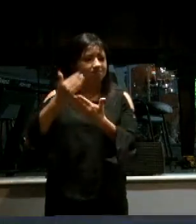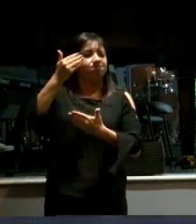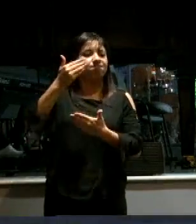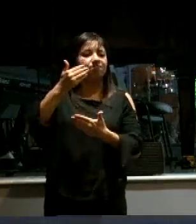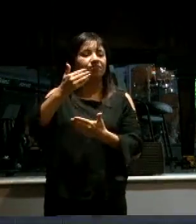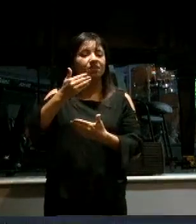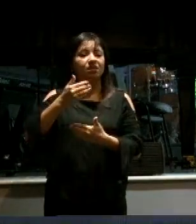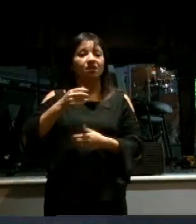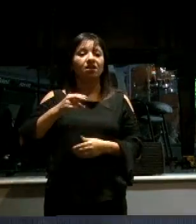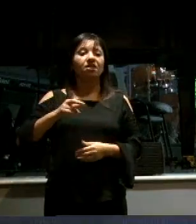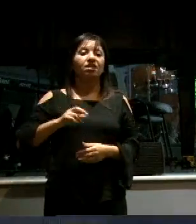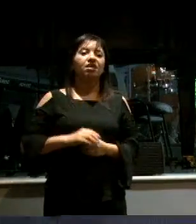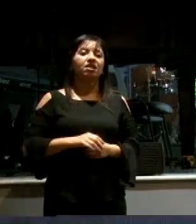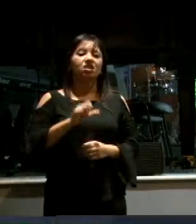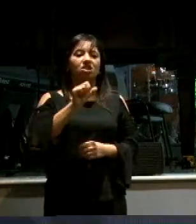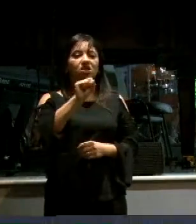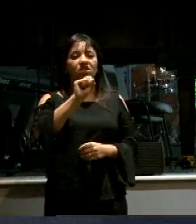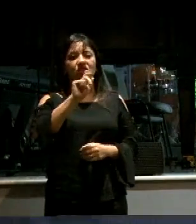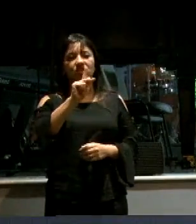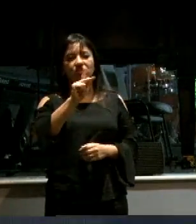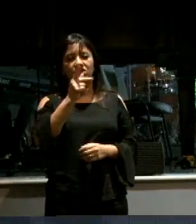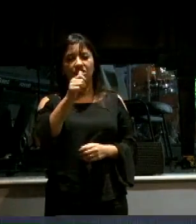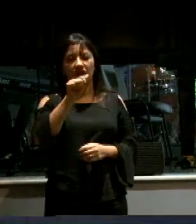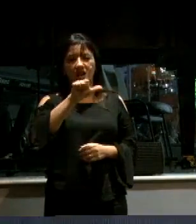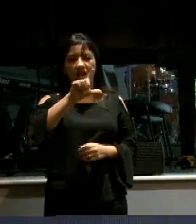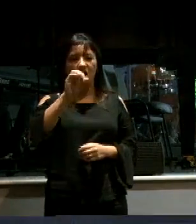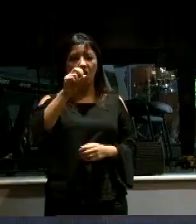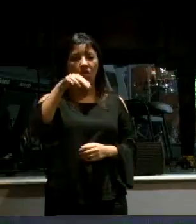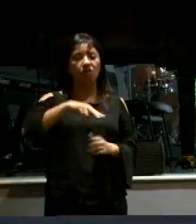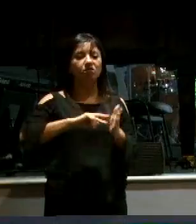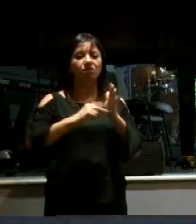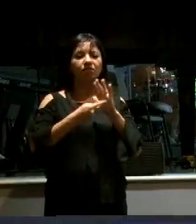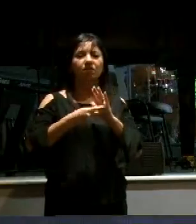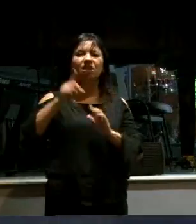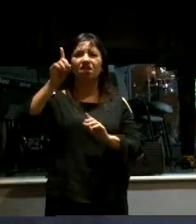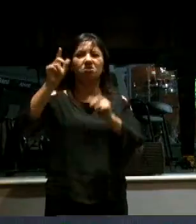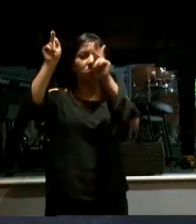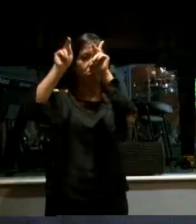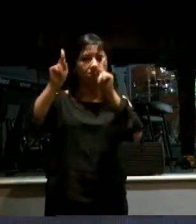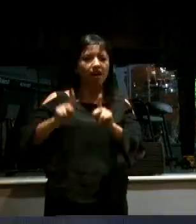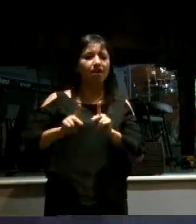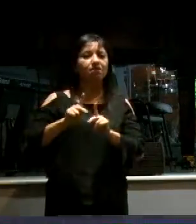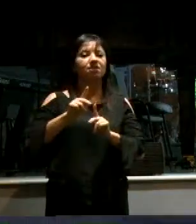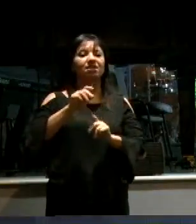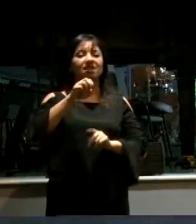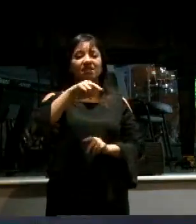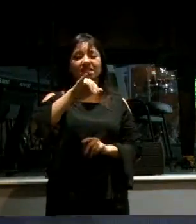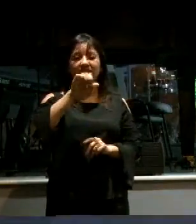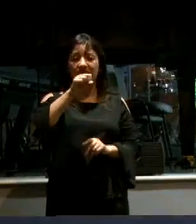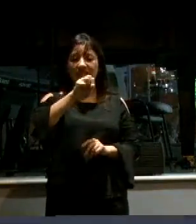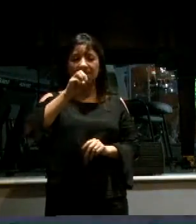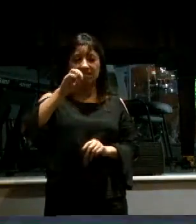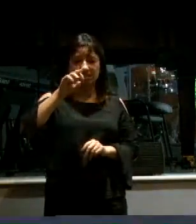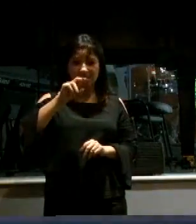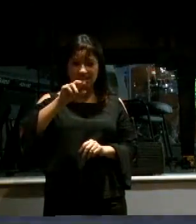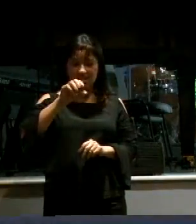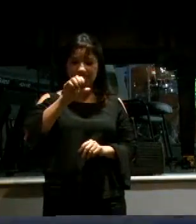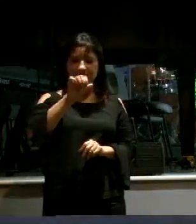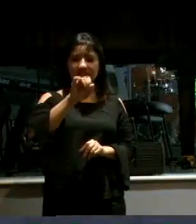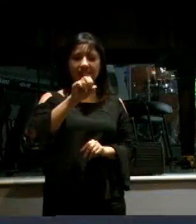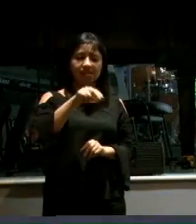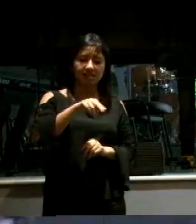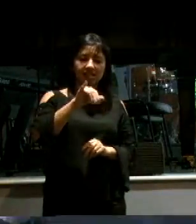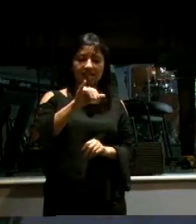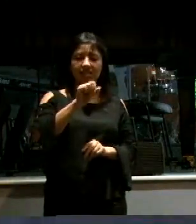paz. Diga: Jeová Nissi, o Senhor é minha bandeira. Todos esses nomes de Deus